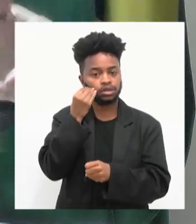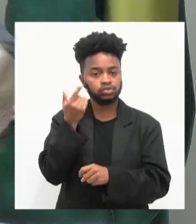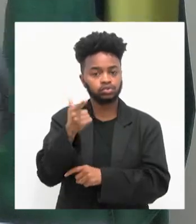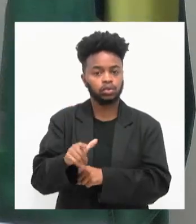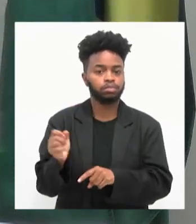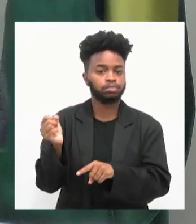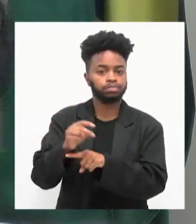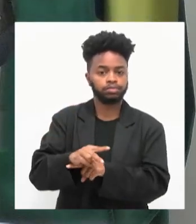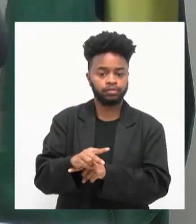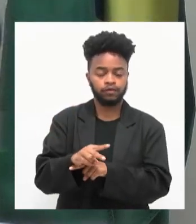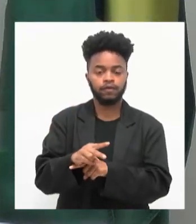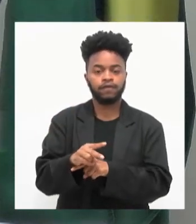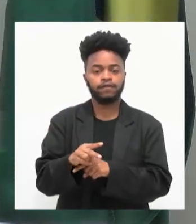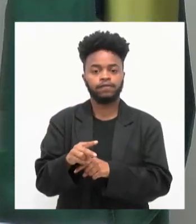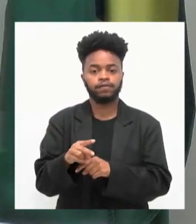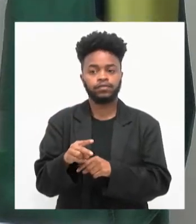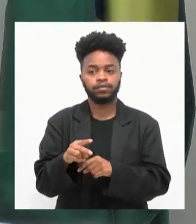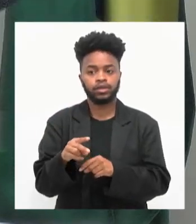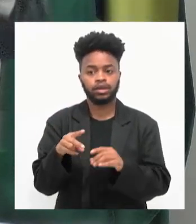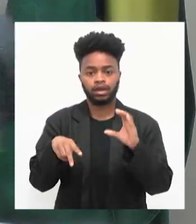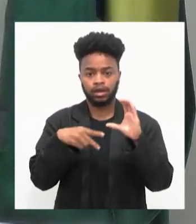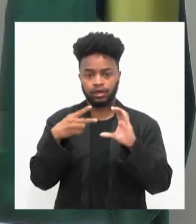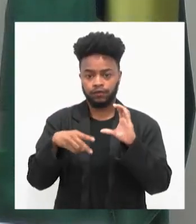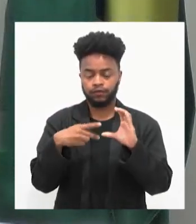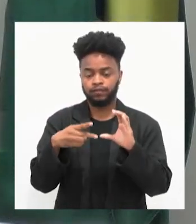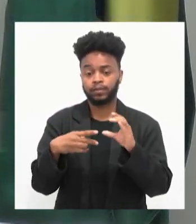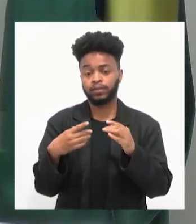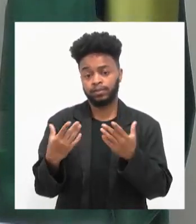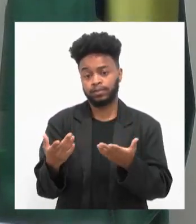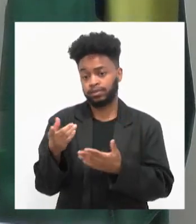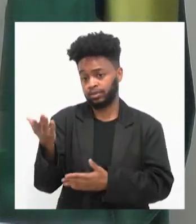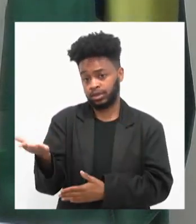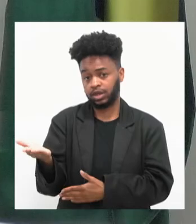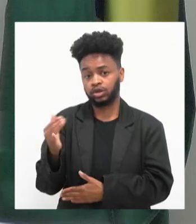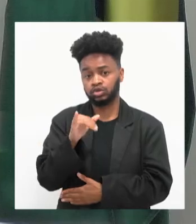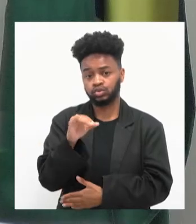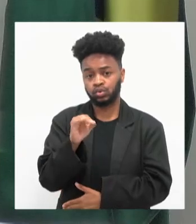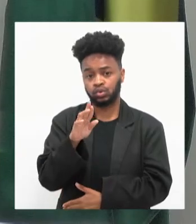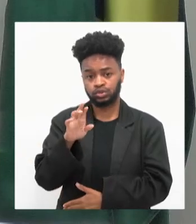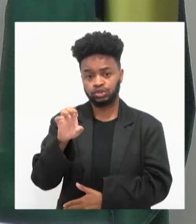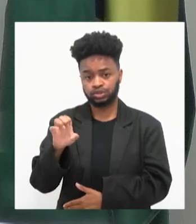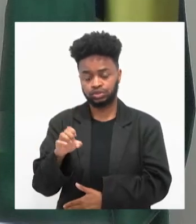ou Estadual, mas é ele que está roubando você aí, o trabalhador. Jorge Esteves, ó, esse cidadão aqui, ó.